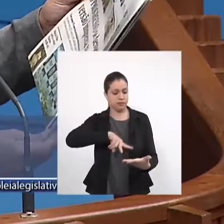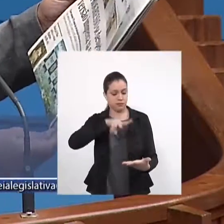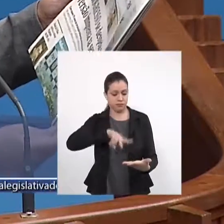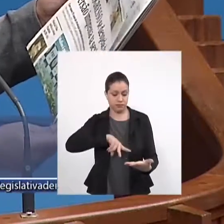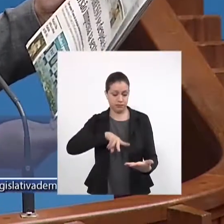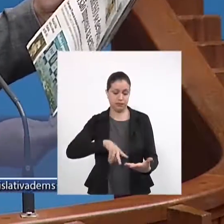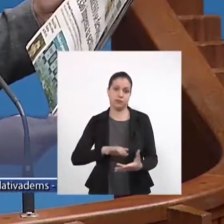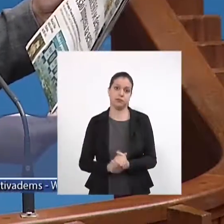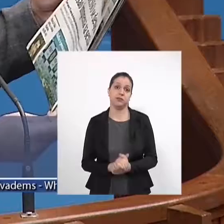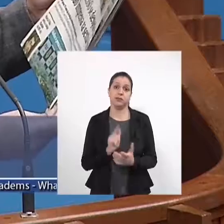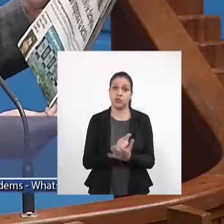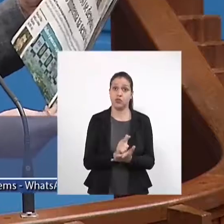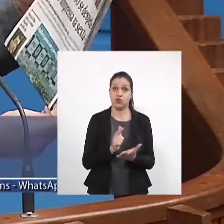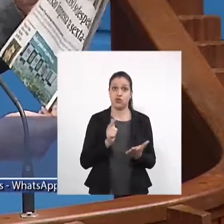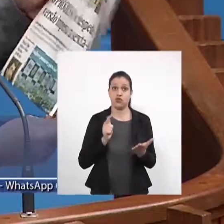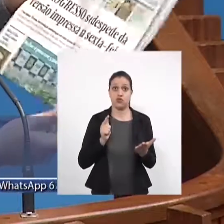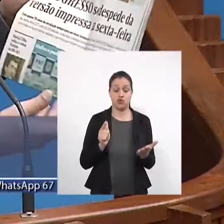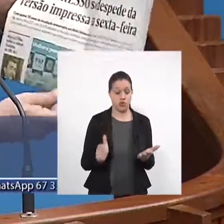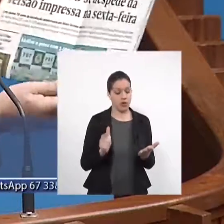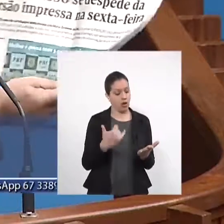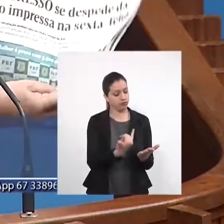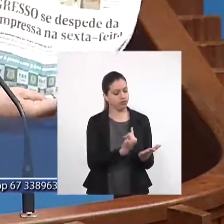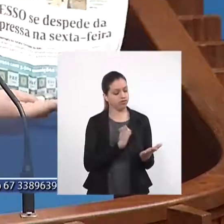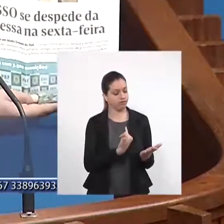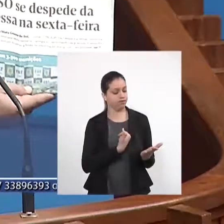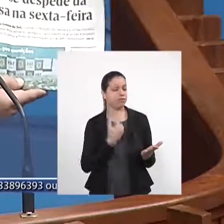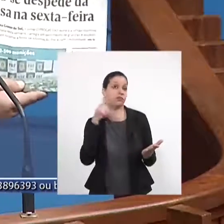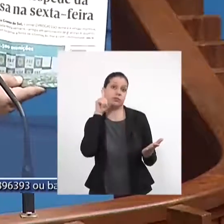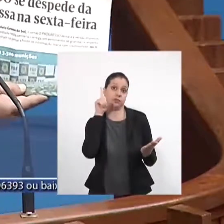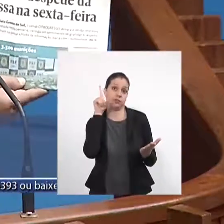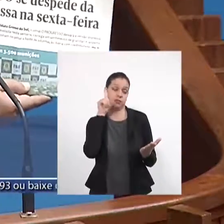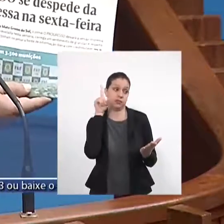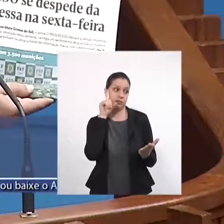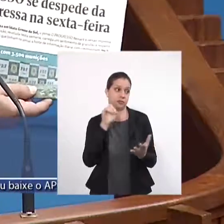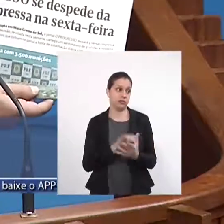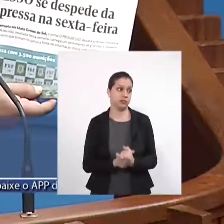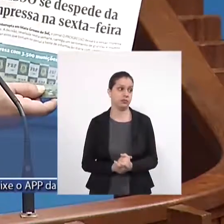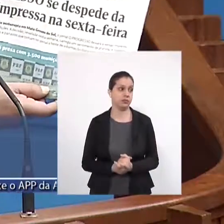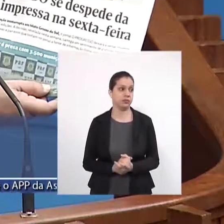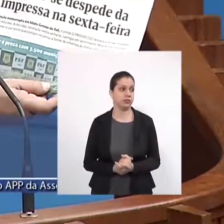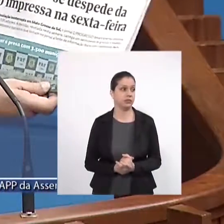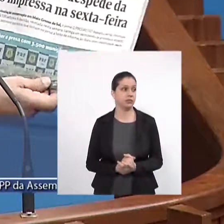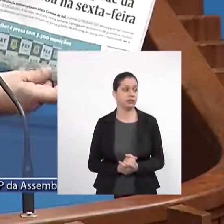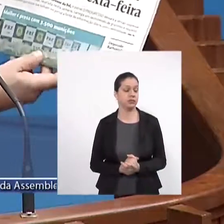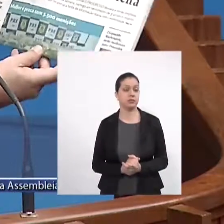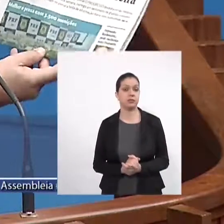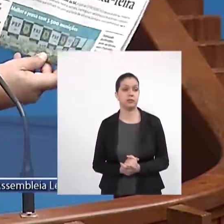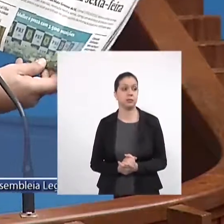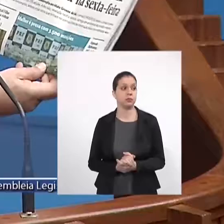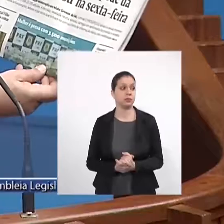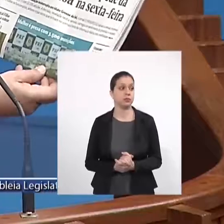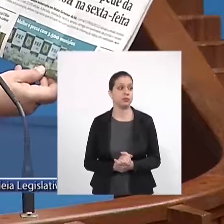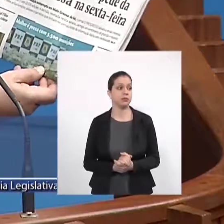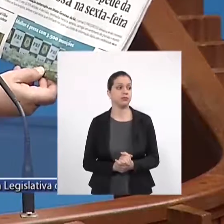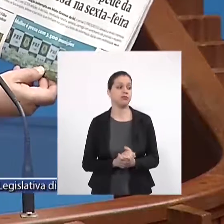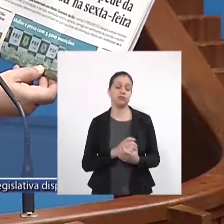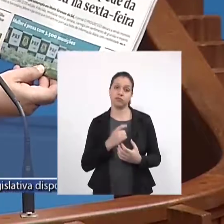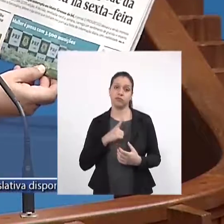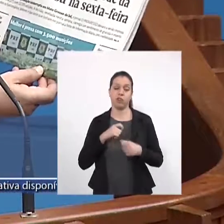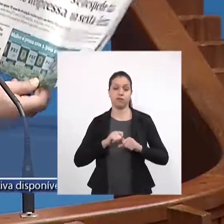no jornal a fonte de informação diária com credibilidade. Eis a